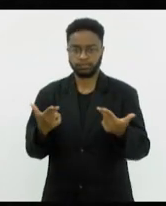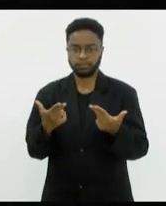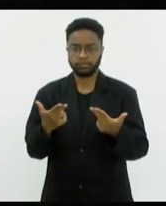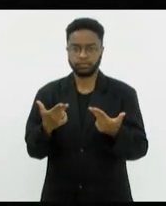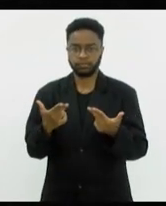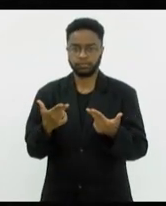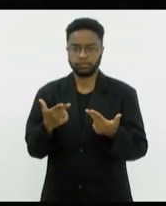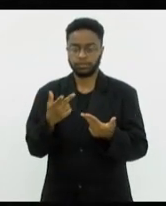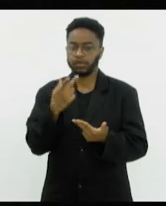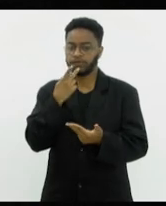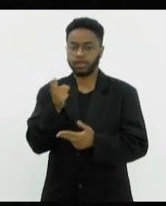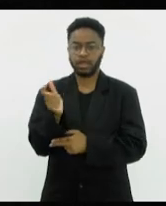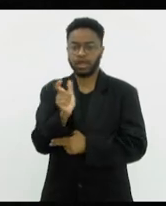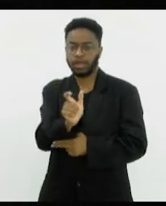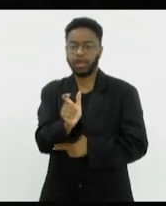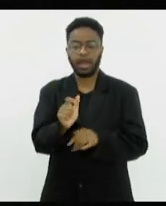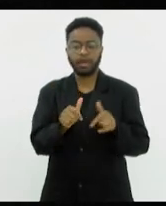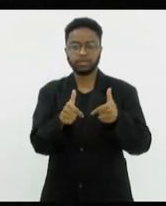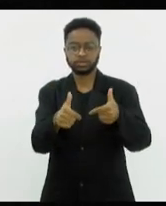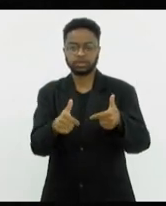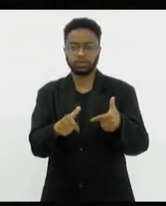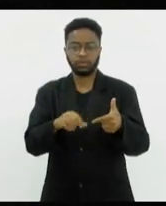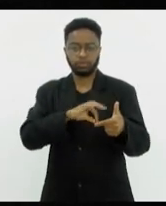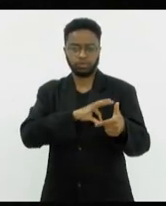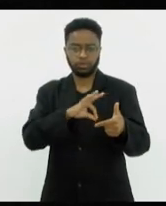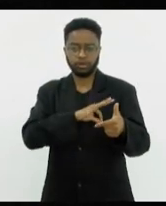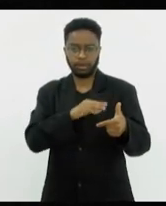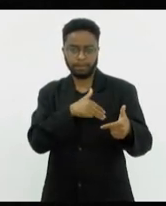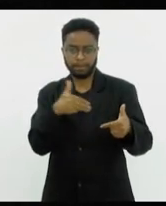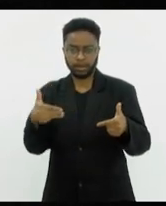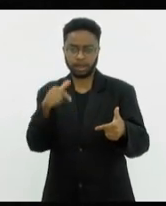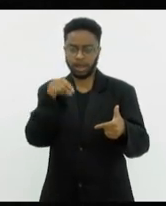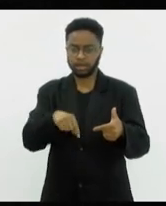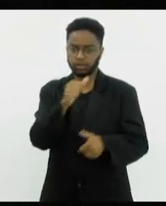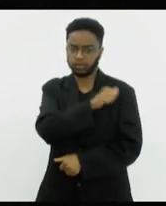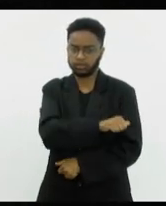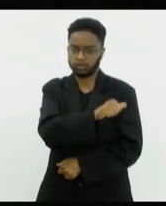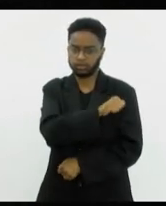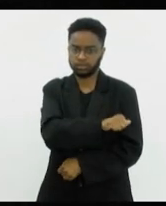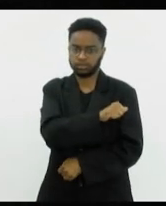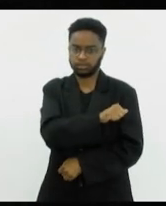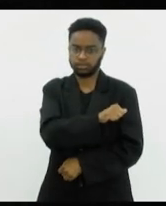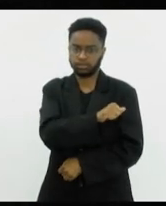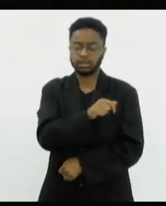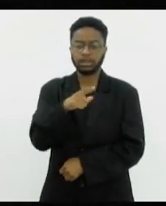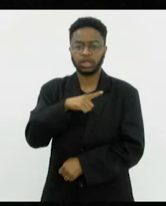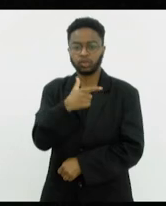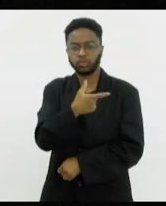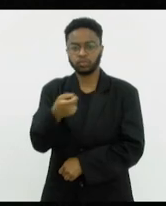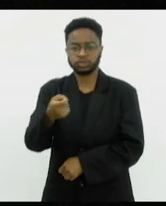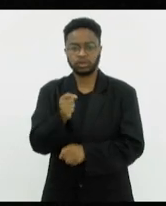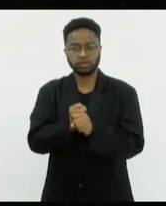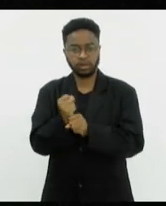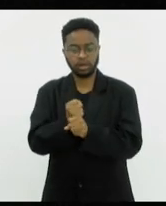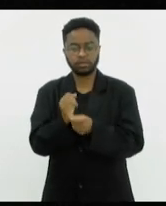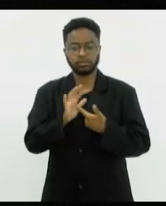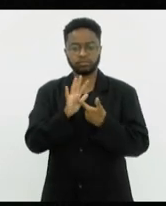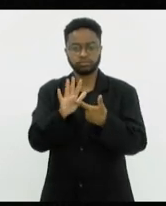Apelidar as ações da Polícia Militar, logo a Polícia Militar do Estado do Rio, bicentenária, que tem um legado de